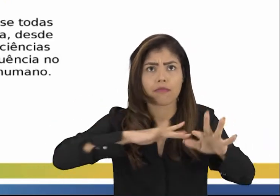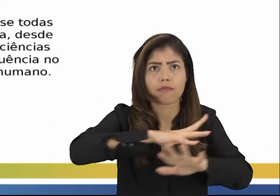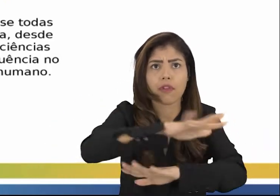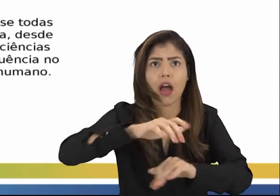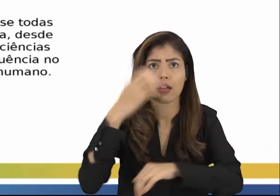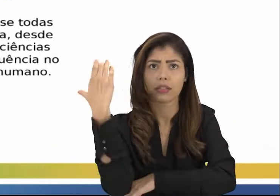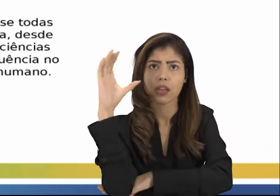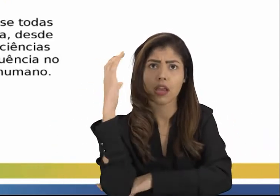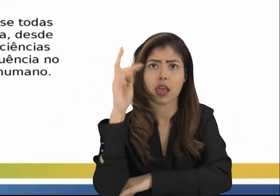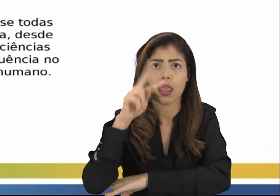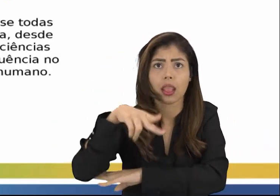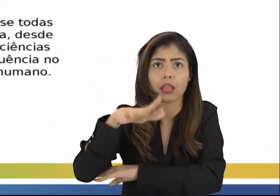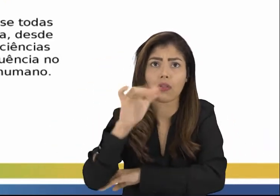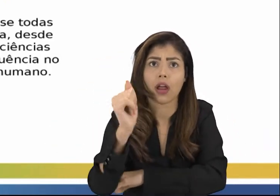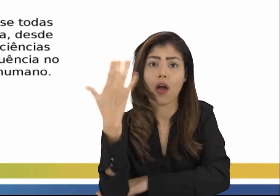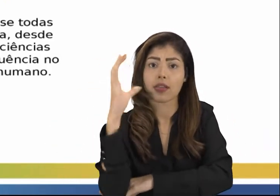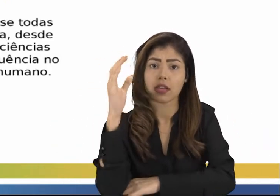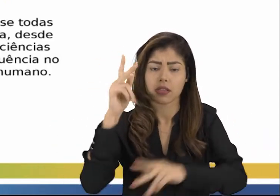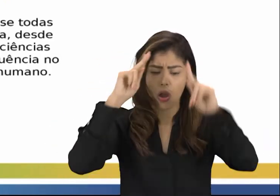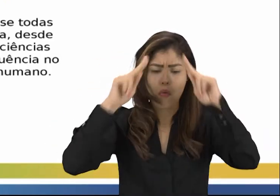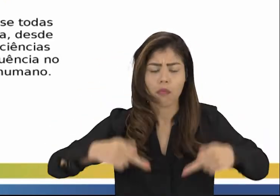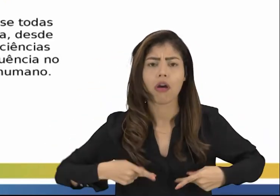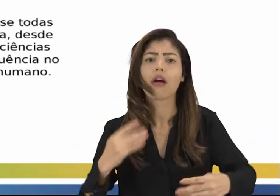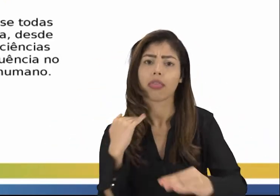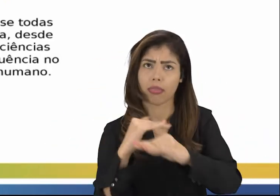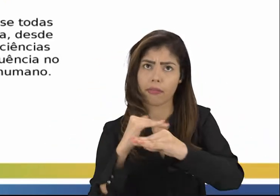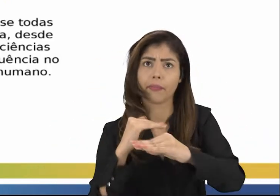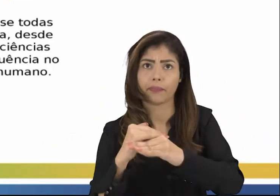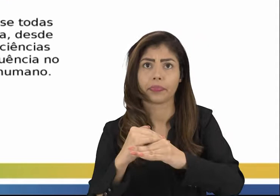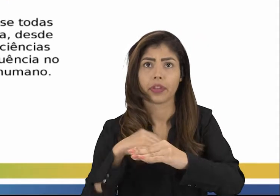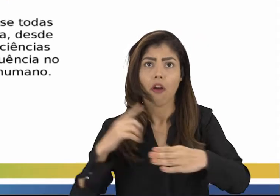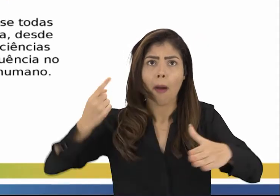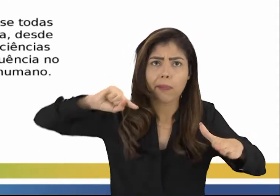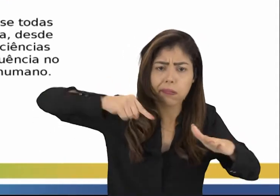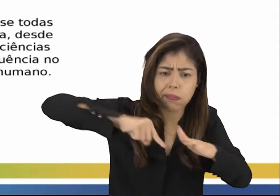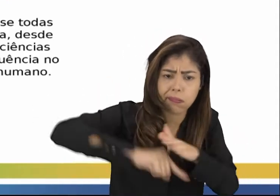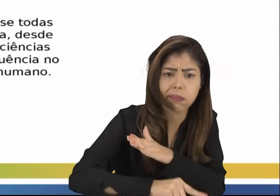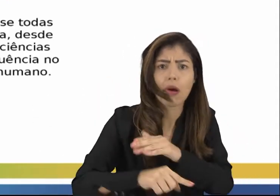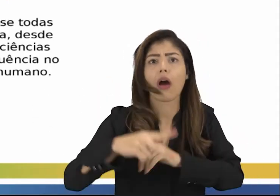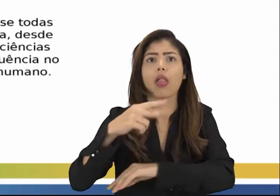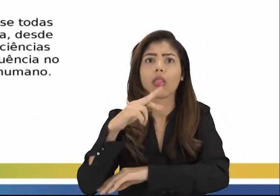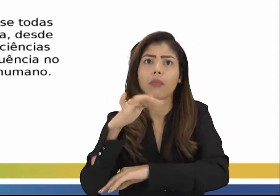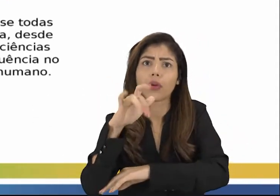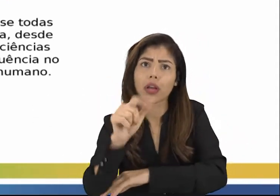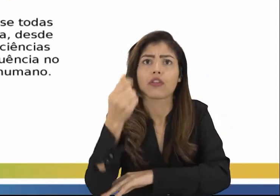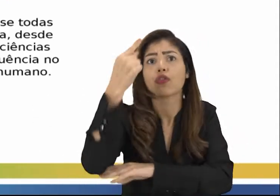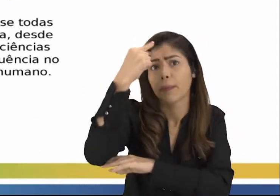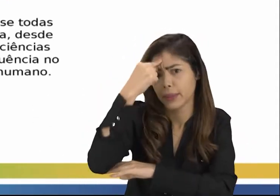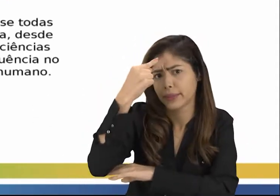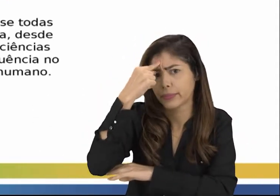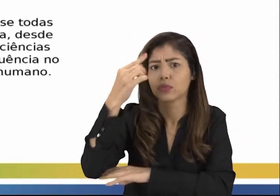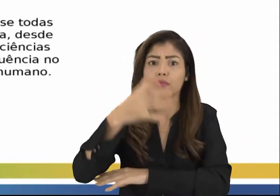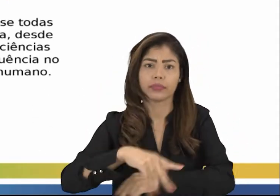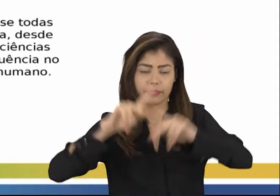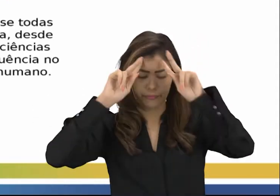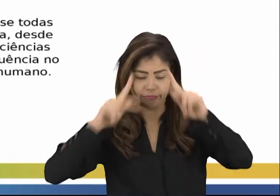ciências naturais até as ciências humanas, teve profunda influência no progresso do pensamento humano.